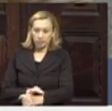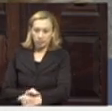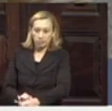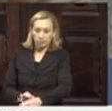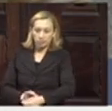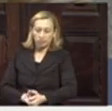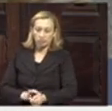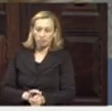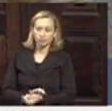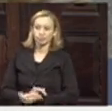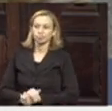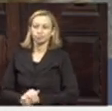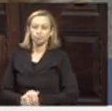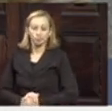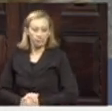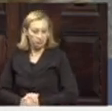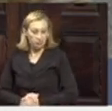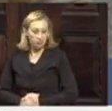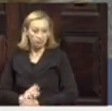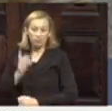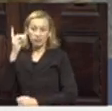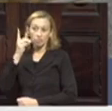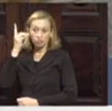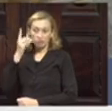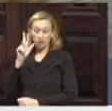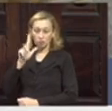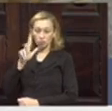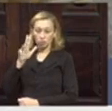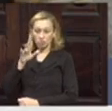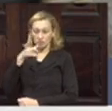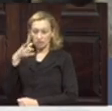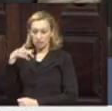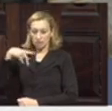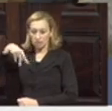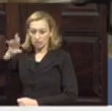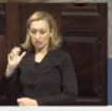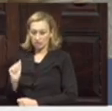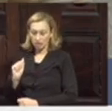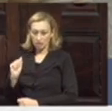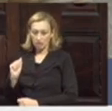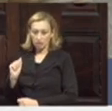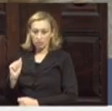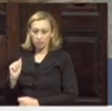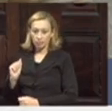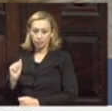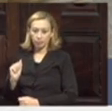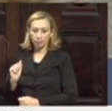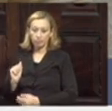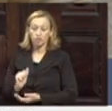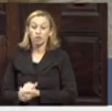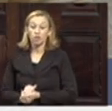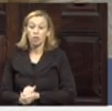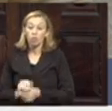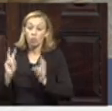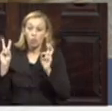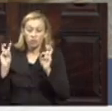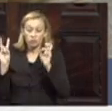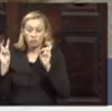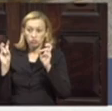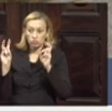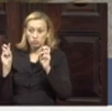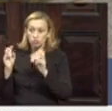então Vossa Excelência não pode dar o parecer, não é isso? Não, mas é que agora ainda não sou. Tá bom. Deputado Luiz Paulo. Senhor presidente,